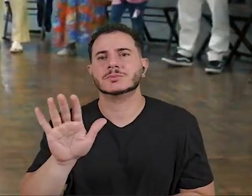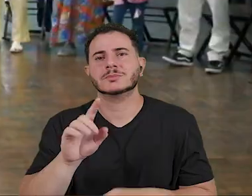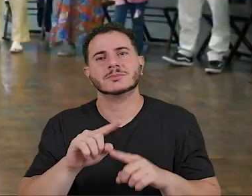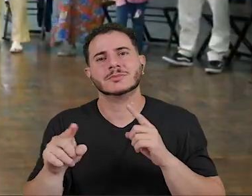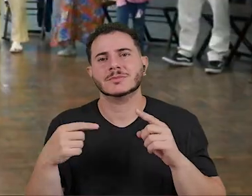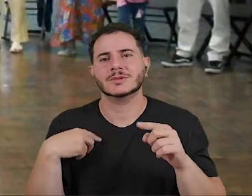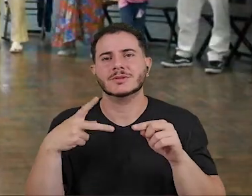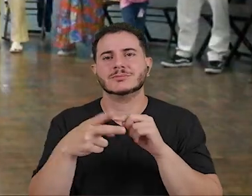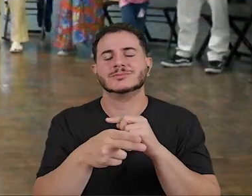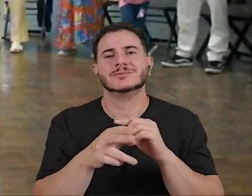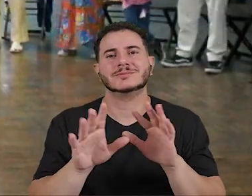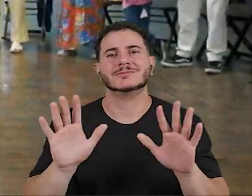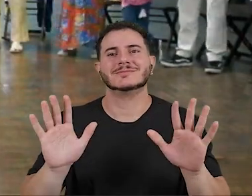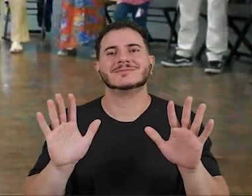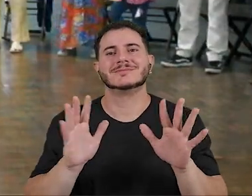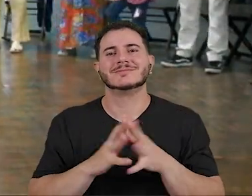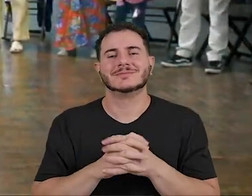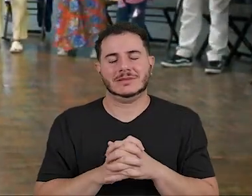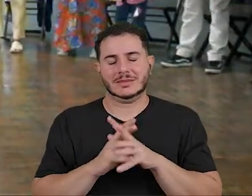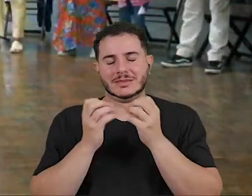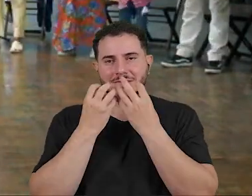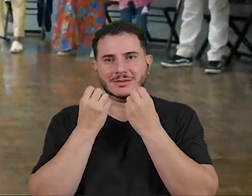uma cheia.